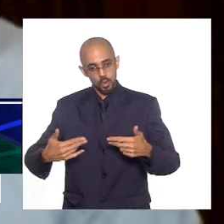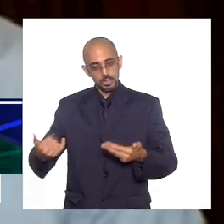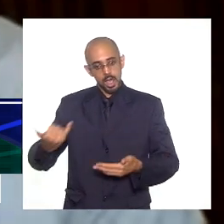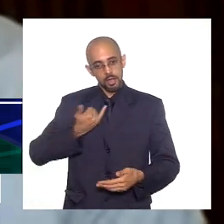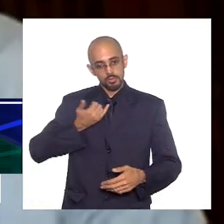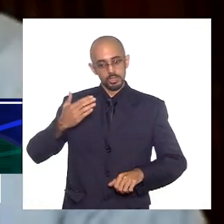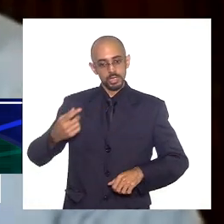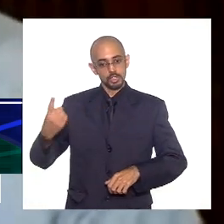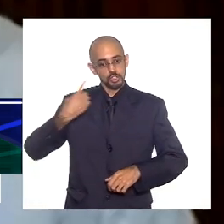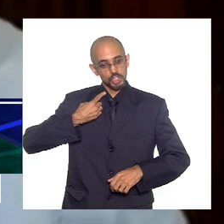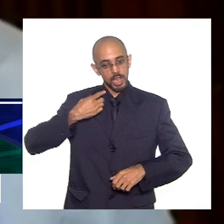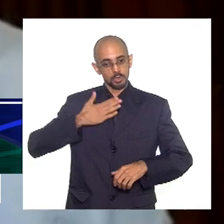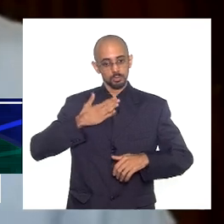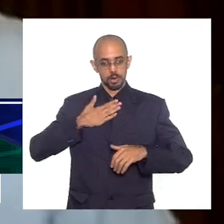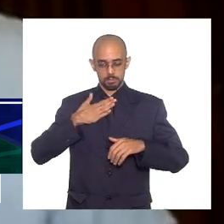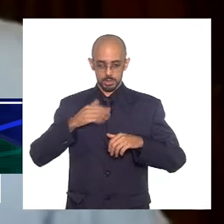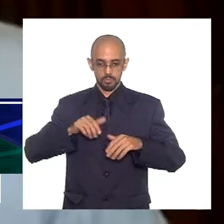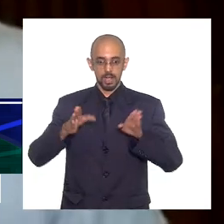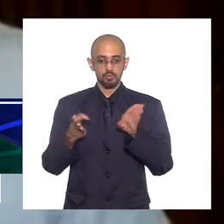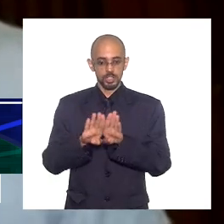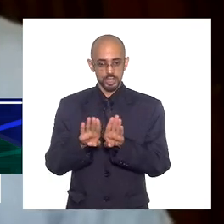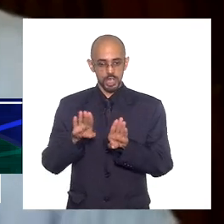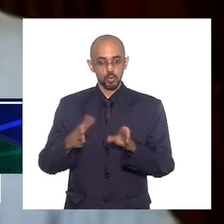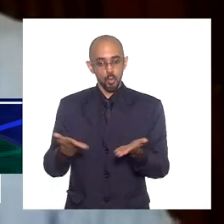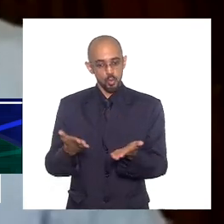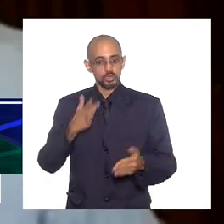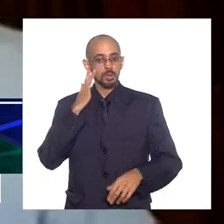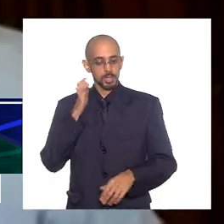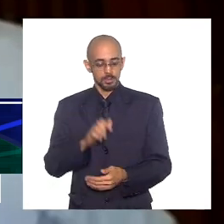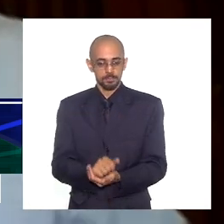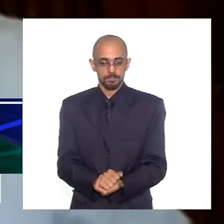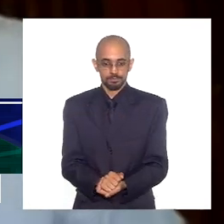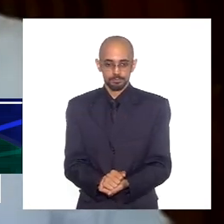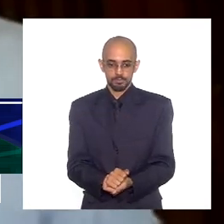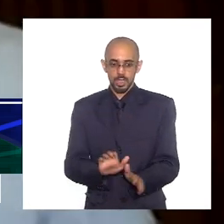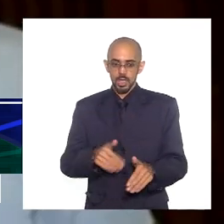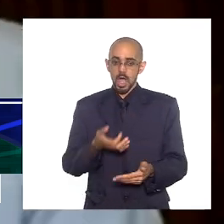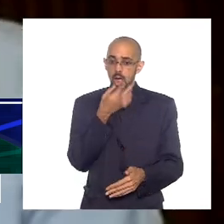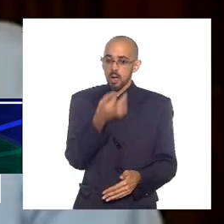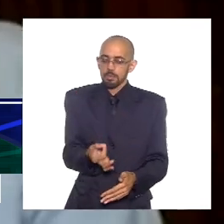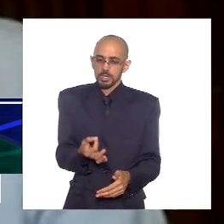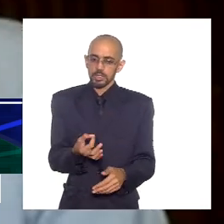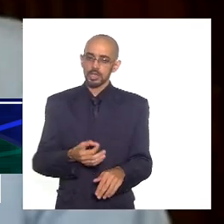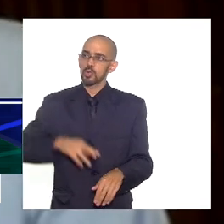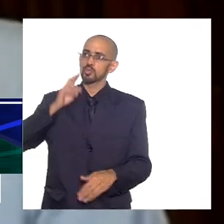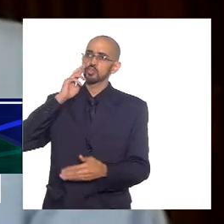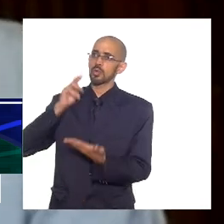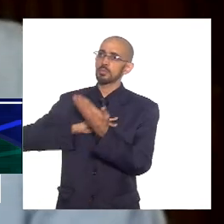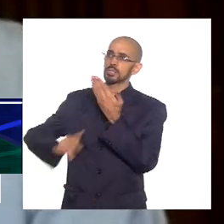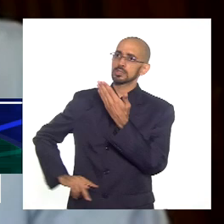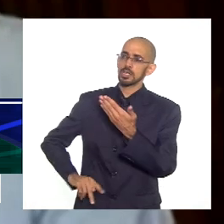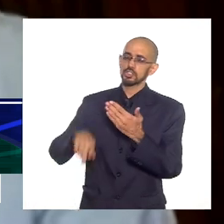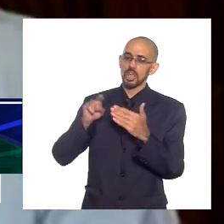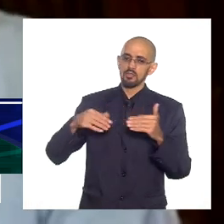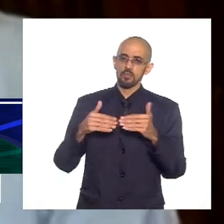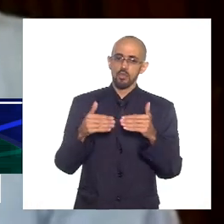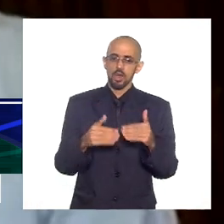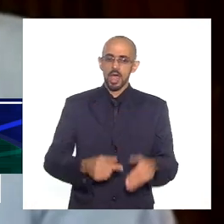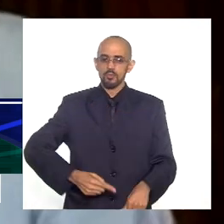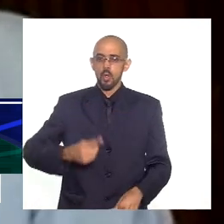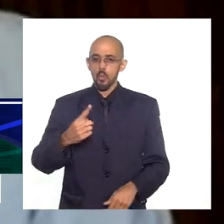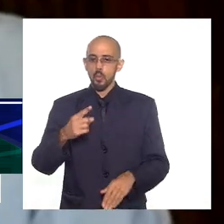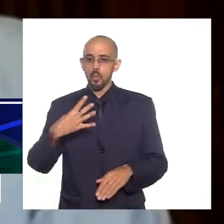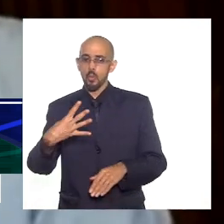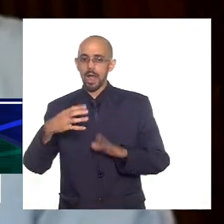que ela estará fechada hoje e amanhã. O parecer, senhor presidente, as emendas de plenário é favorável às emendas 1 e